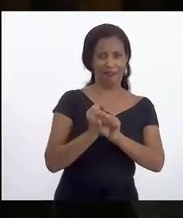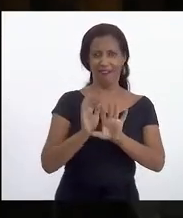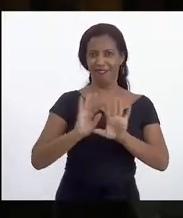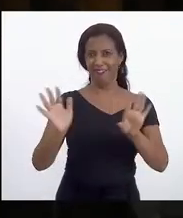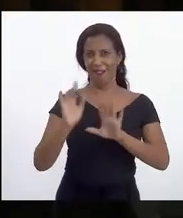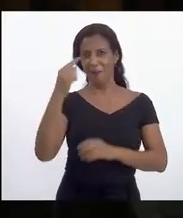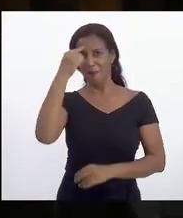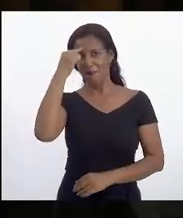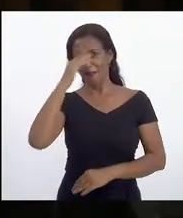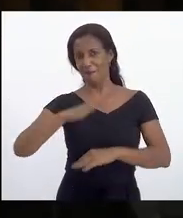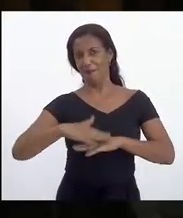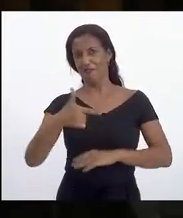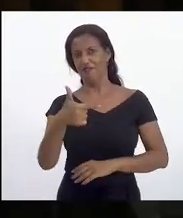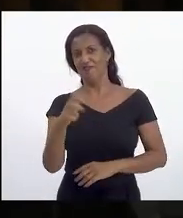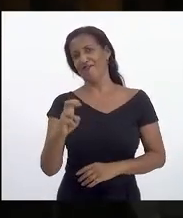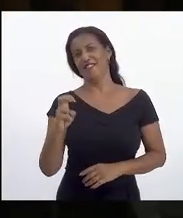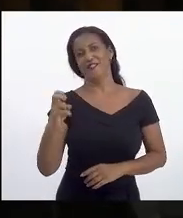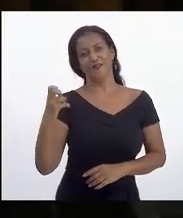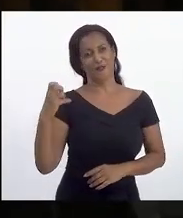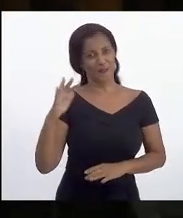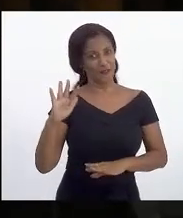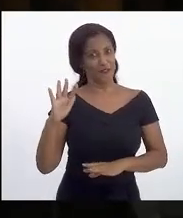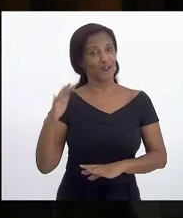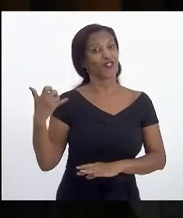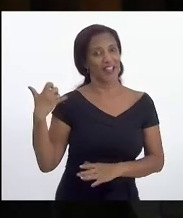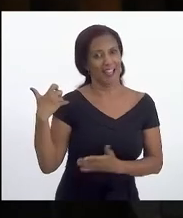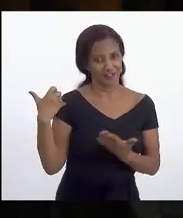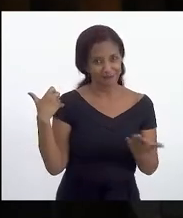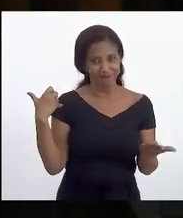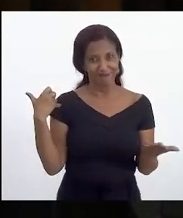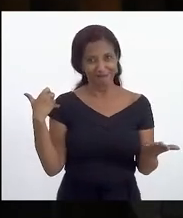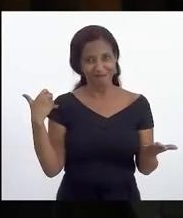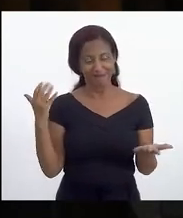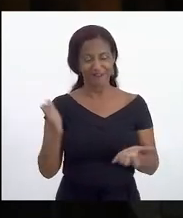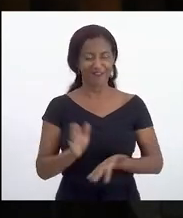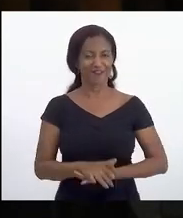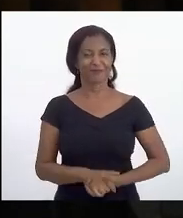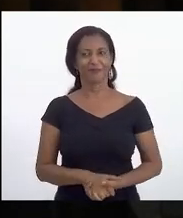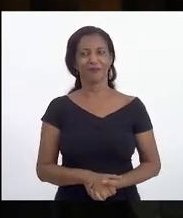a senhora tem mais de 25 anos de idade e